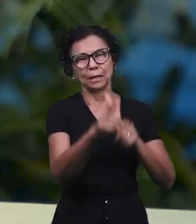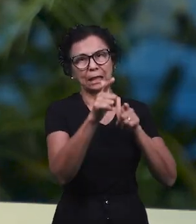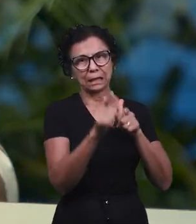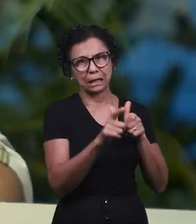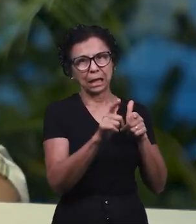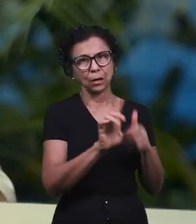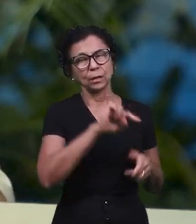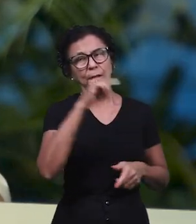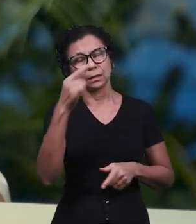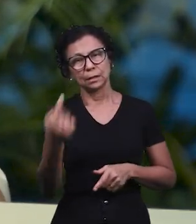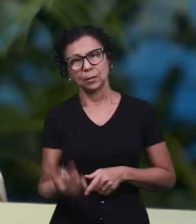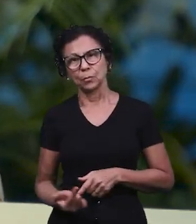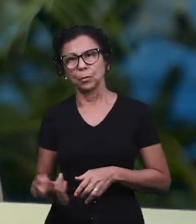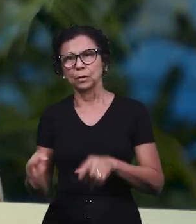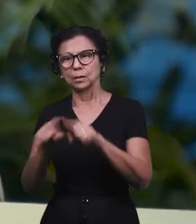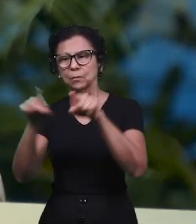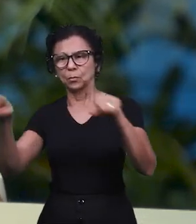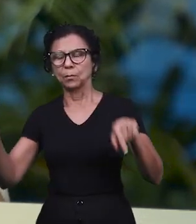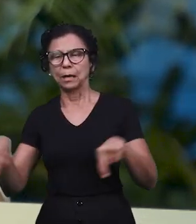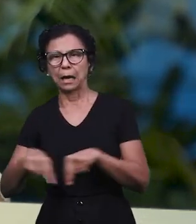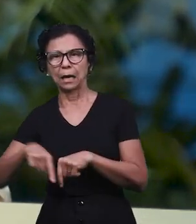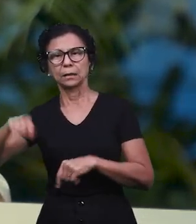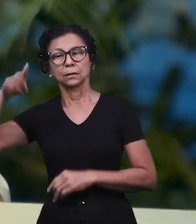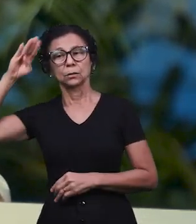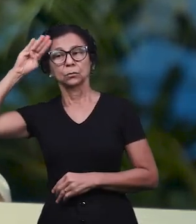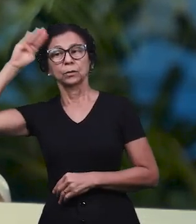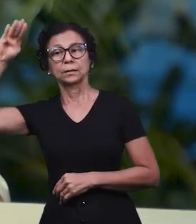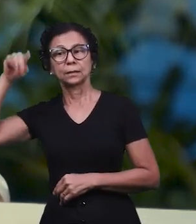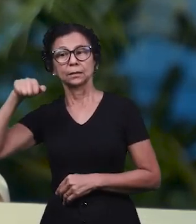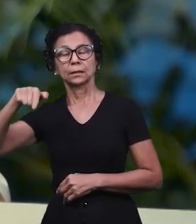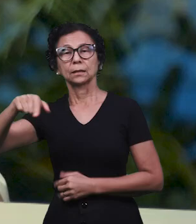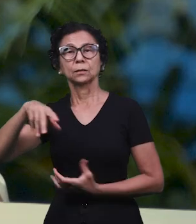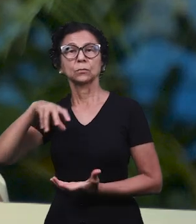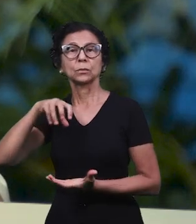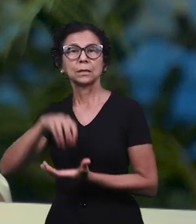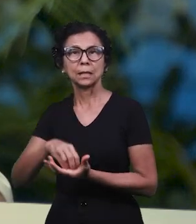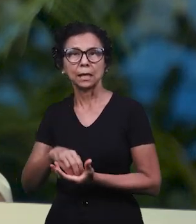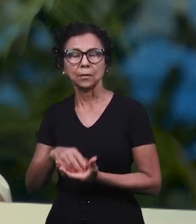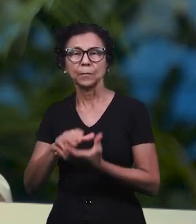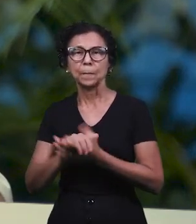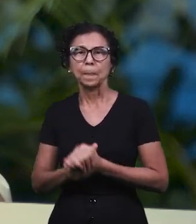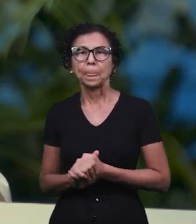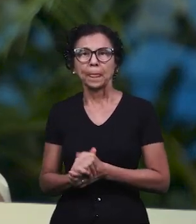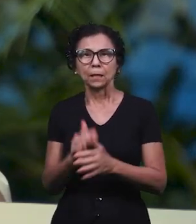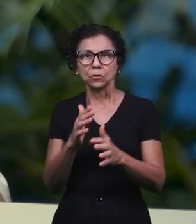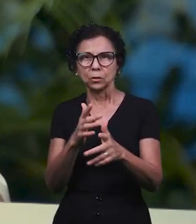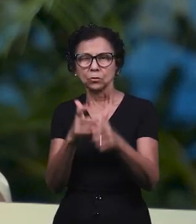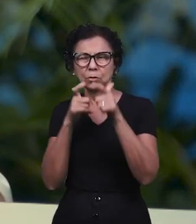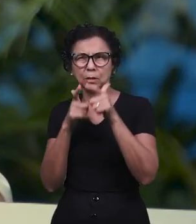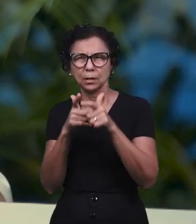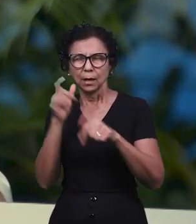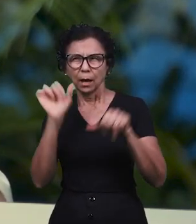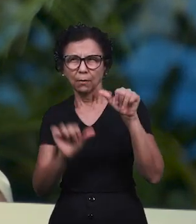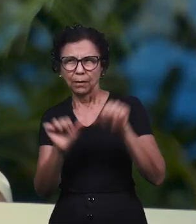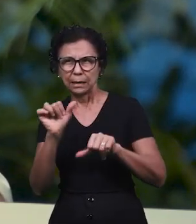para um quartel chamado Centro de Avaliações do Exército, onde nós executávamos testes para validar o produto. Então é